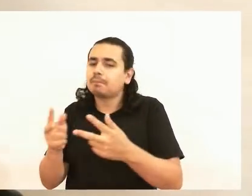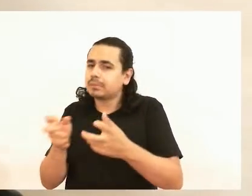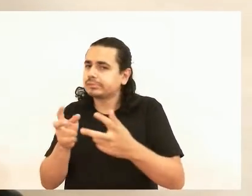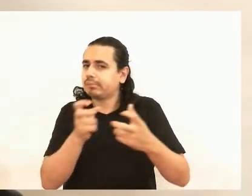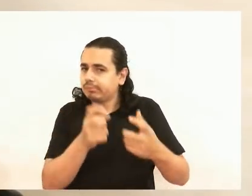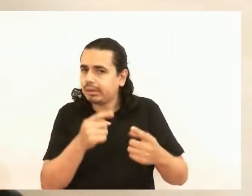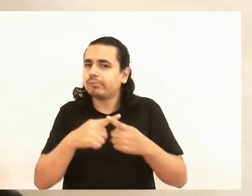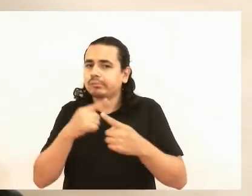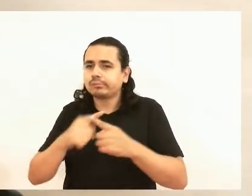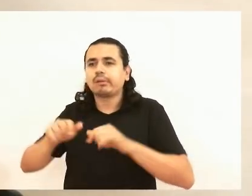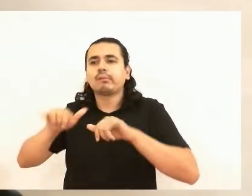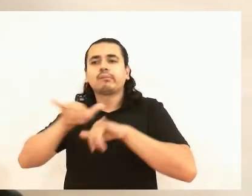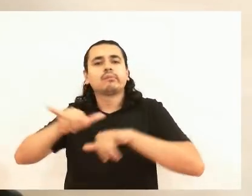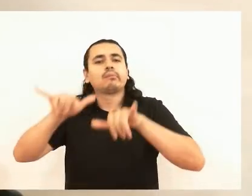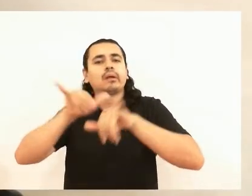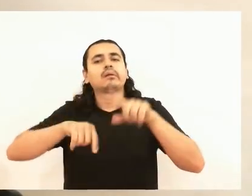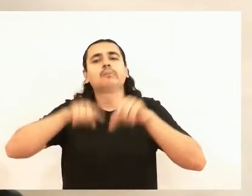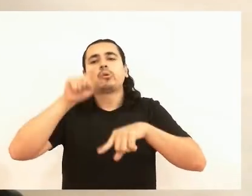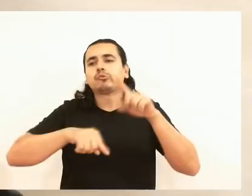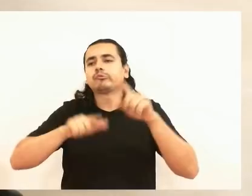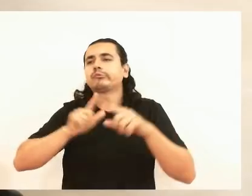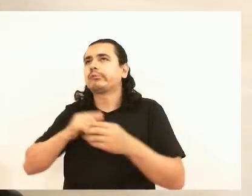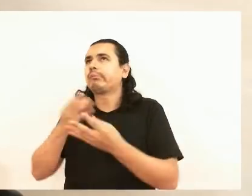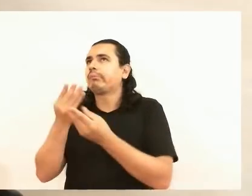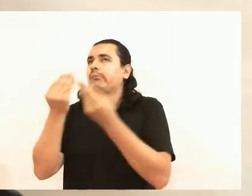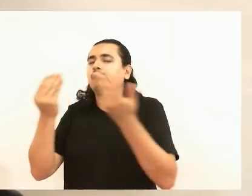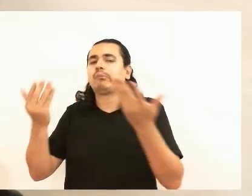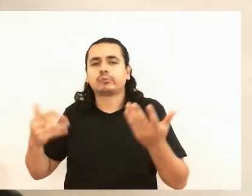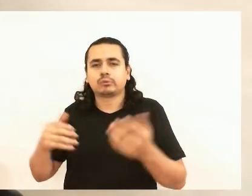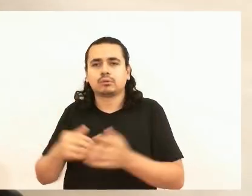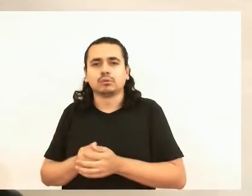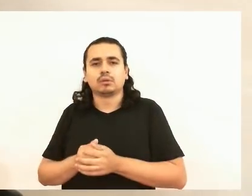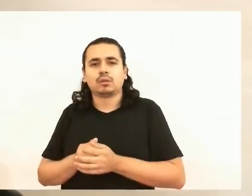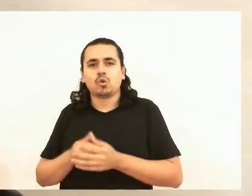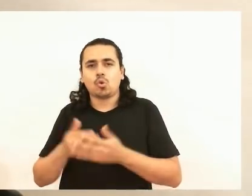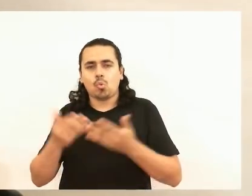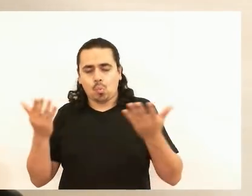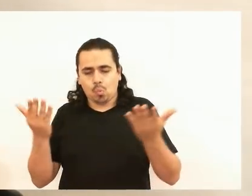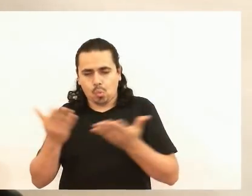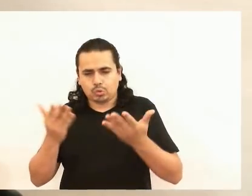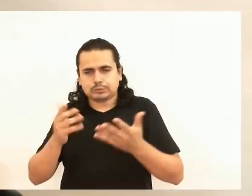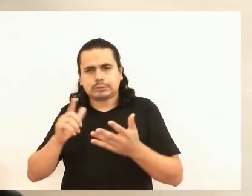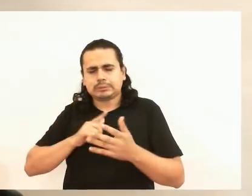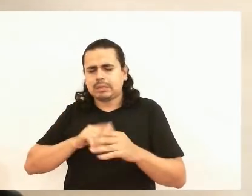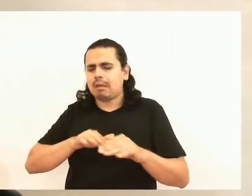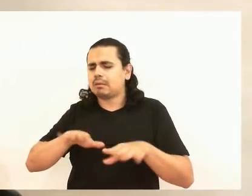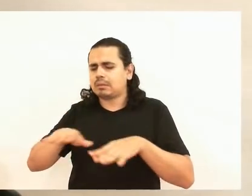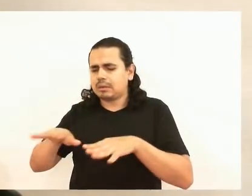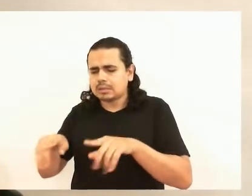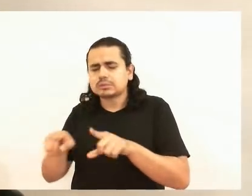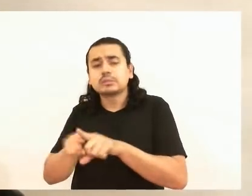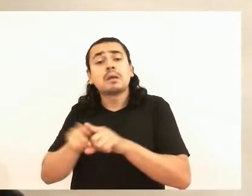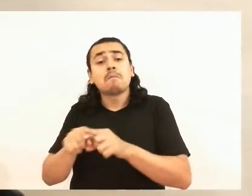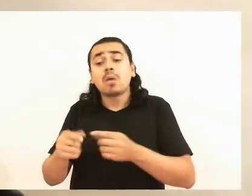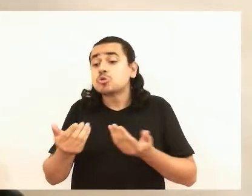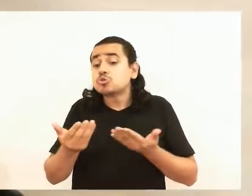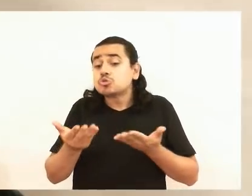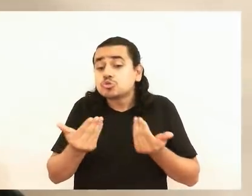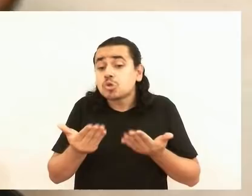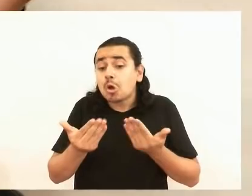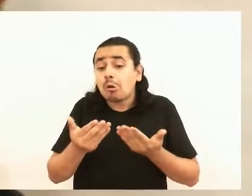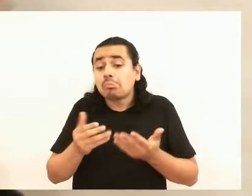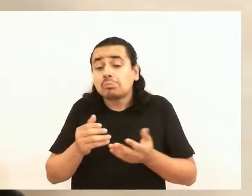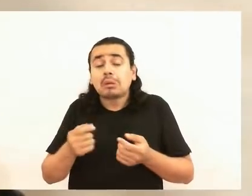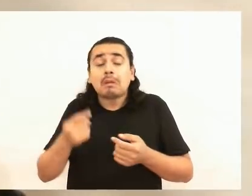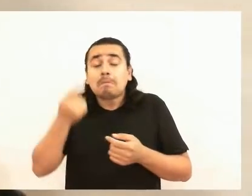bombardeados totalmente hoje em dia tem criança e tem adolescente a não eu